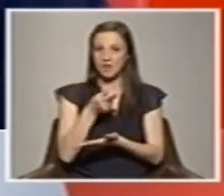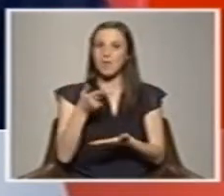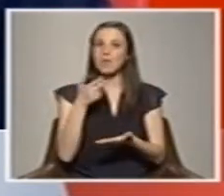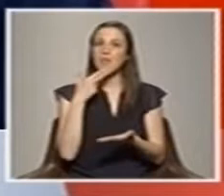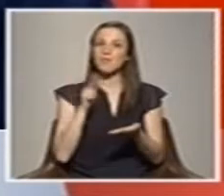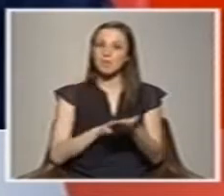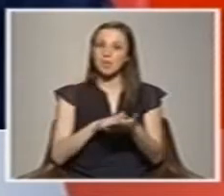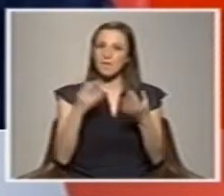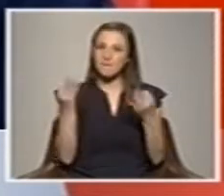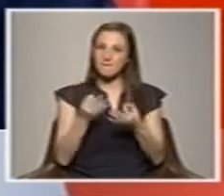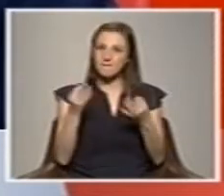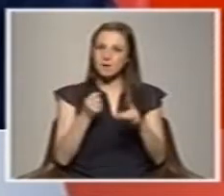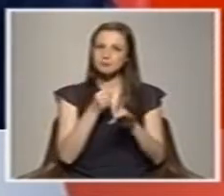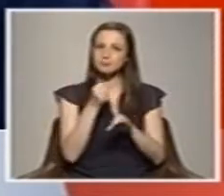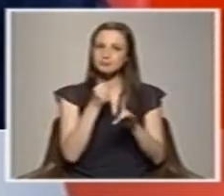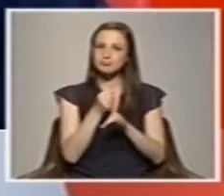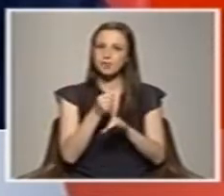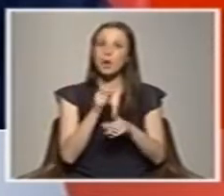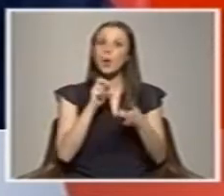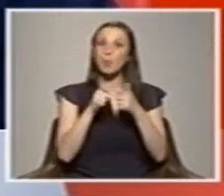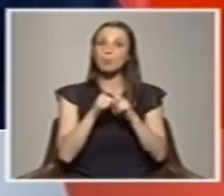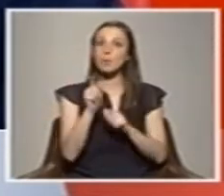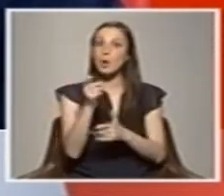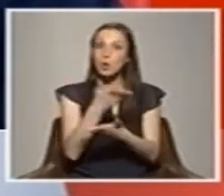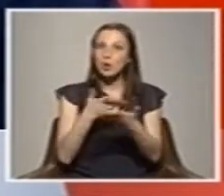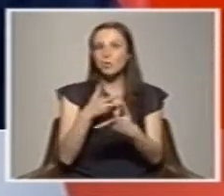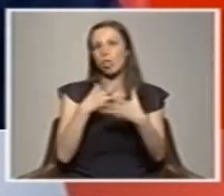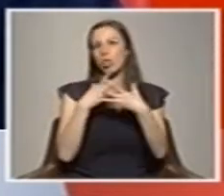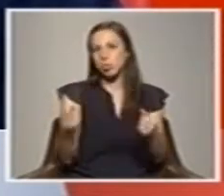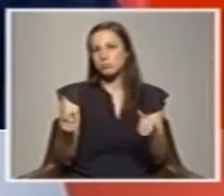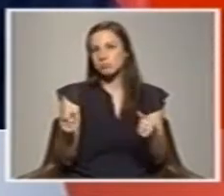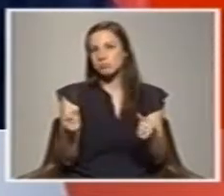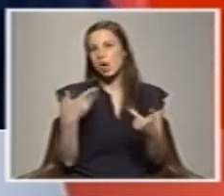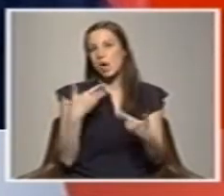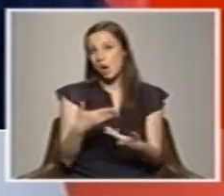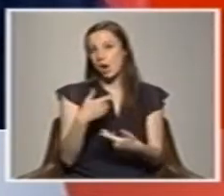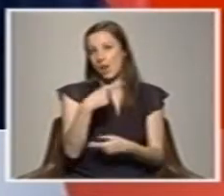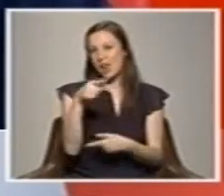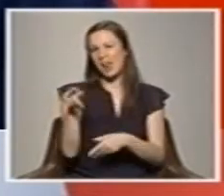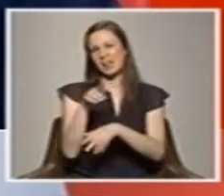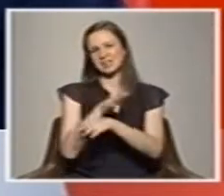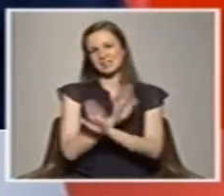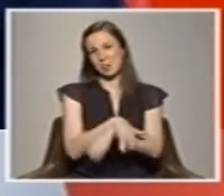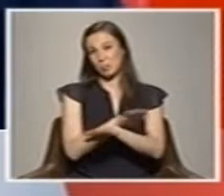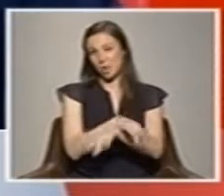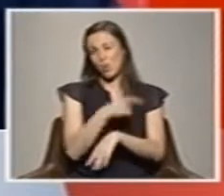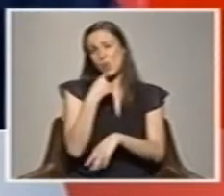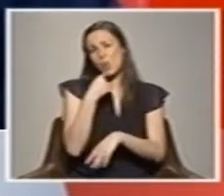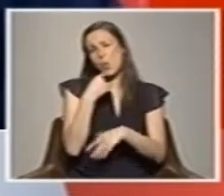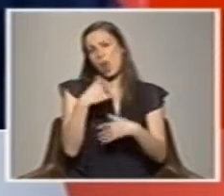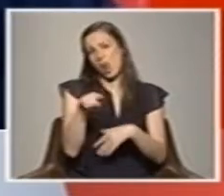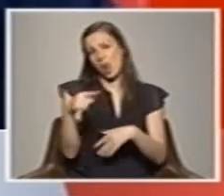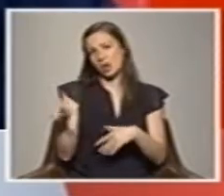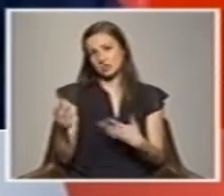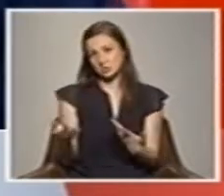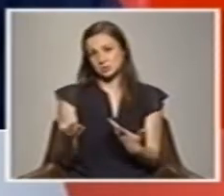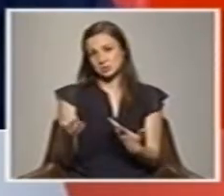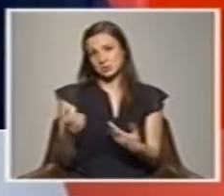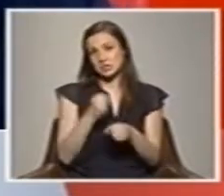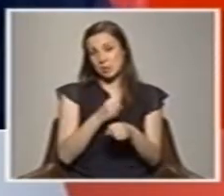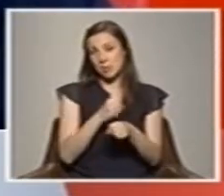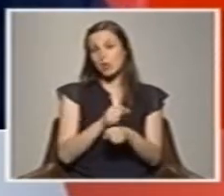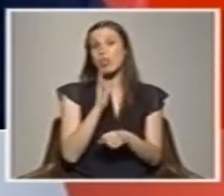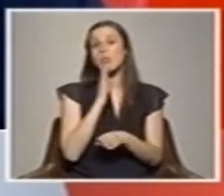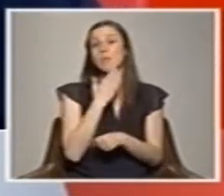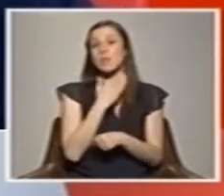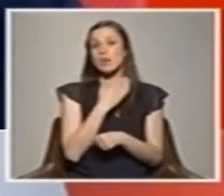verdadeiramente combatido quando nós resolvermos um problema económico, que é, neste momento, há muitos empregos que, digamos, dependem